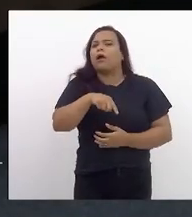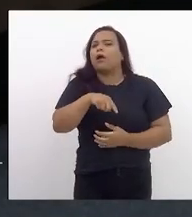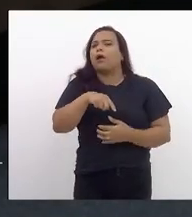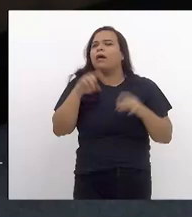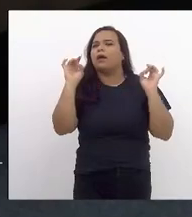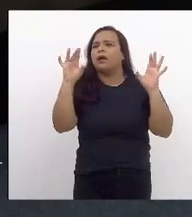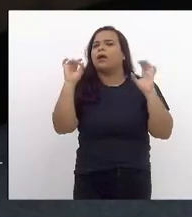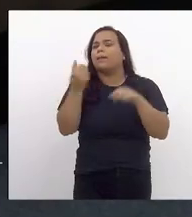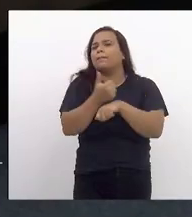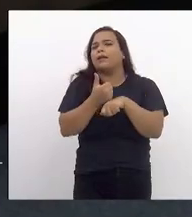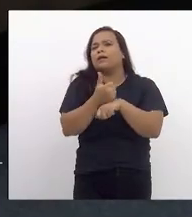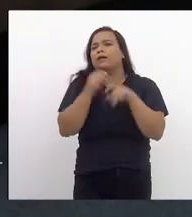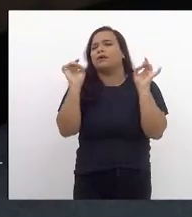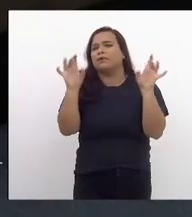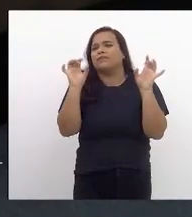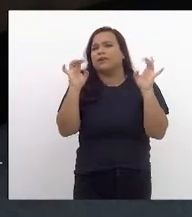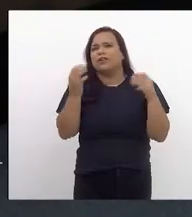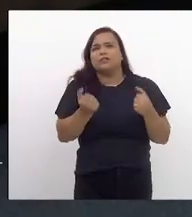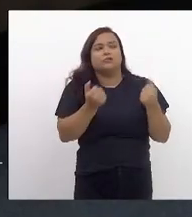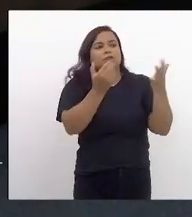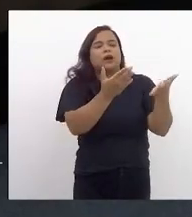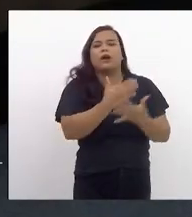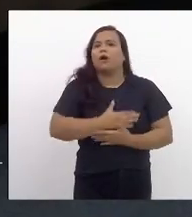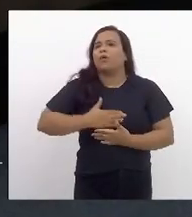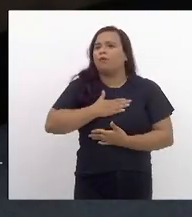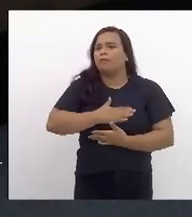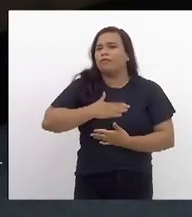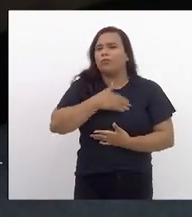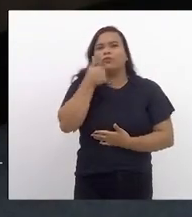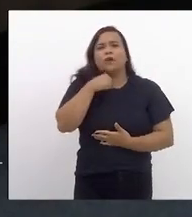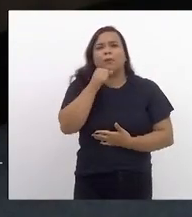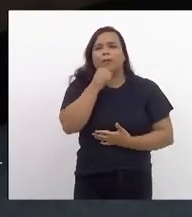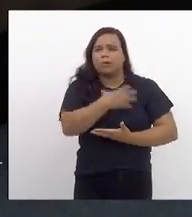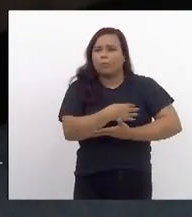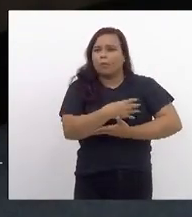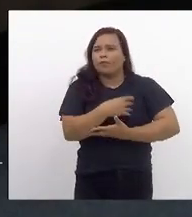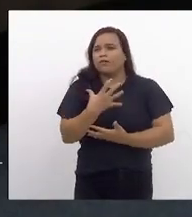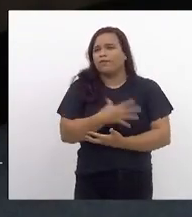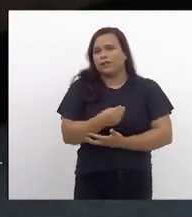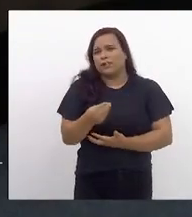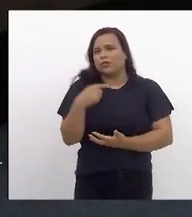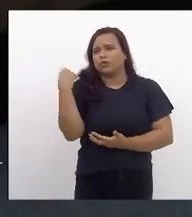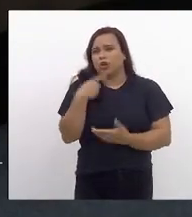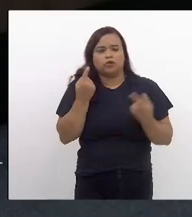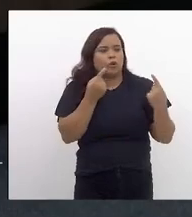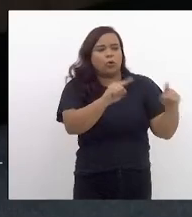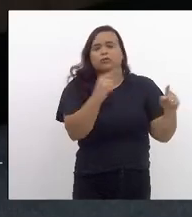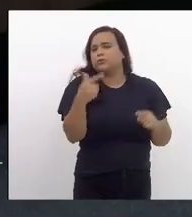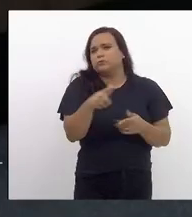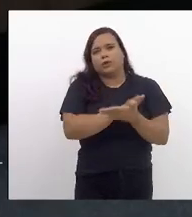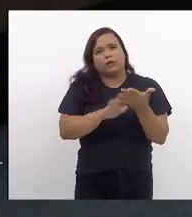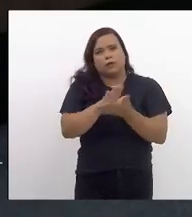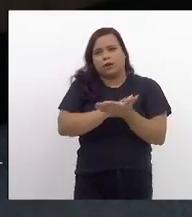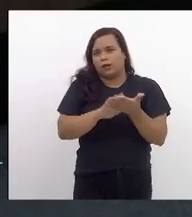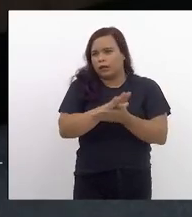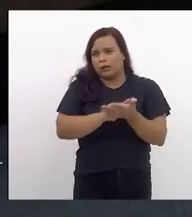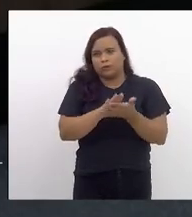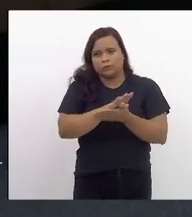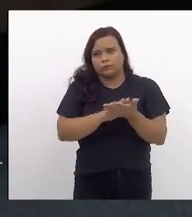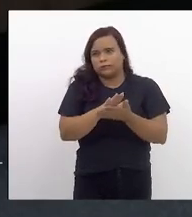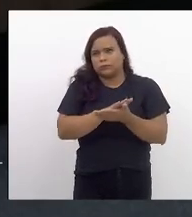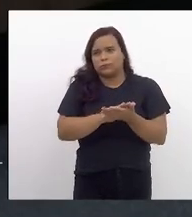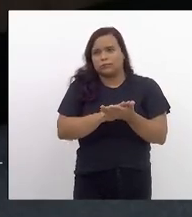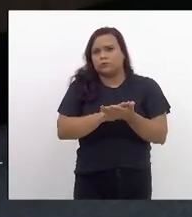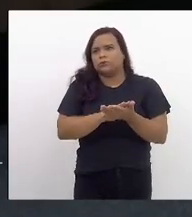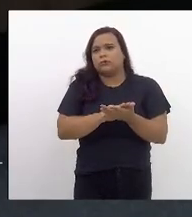É um privilégio dar conforto à mãe para amamentar seu filho. Então, nós não temos nada contra. Tem alguma ideia, alguma coisa contra